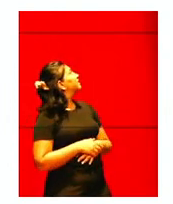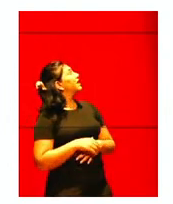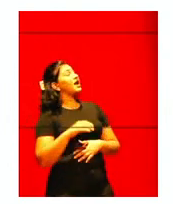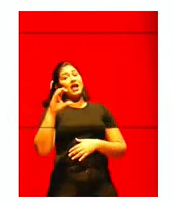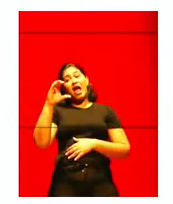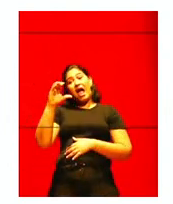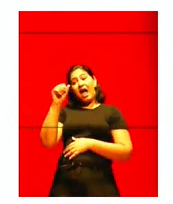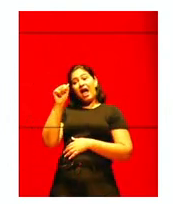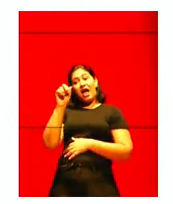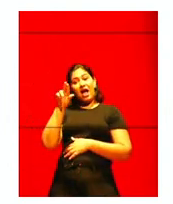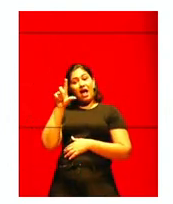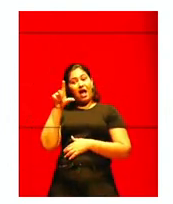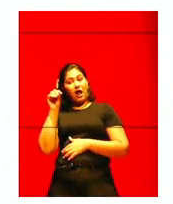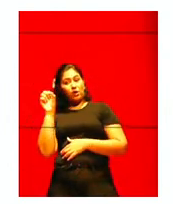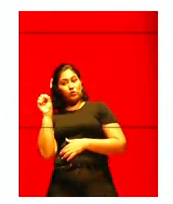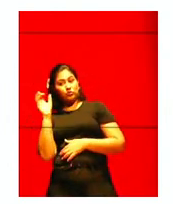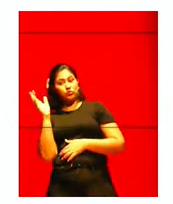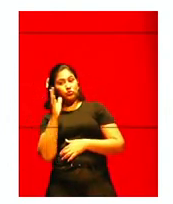Segundo.